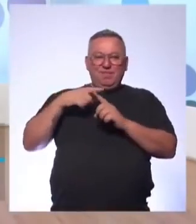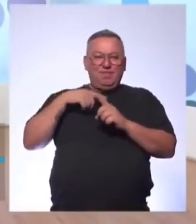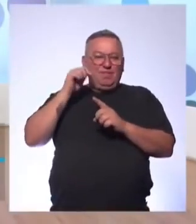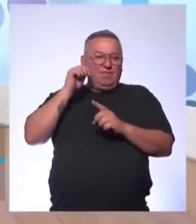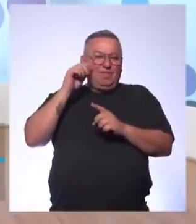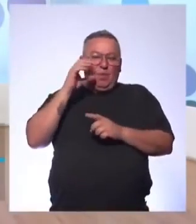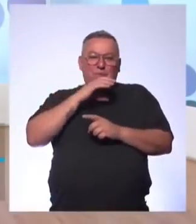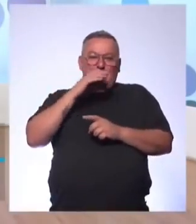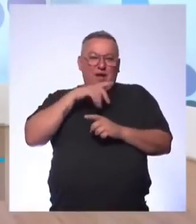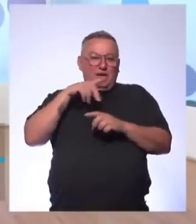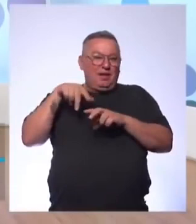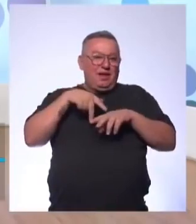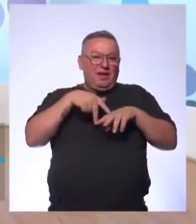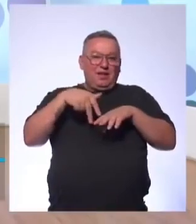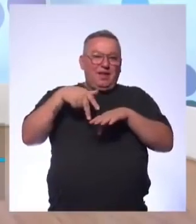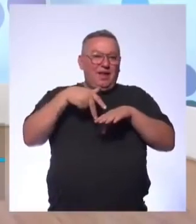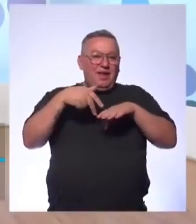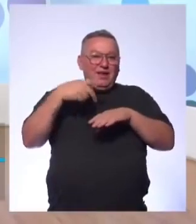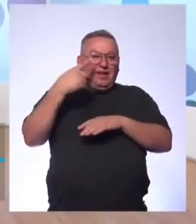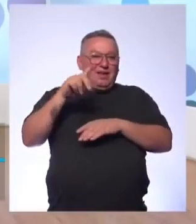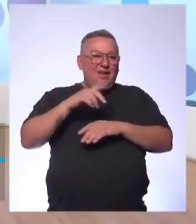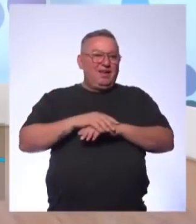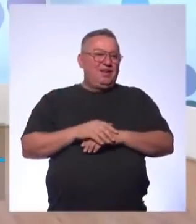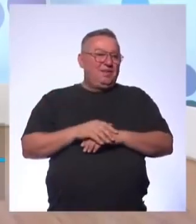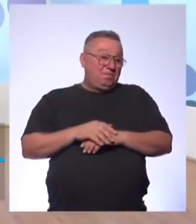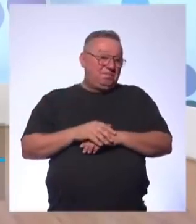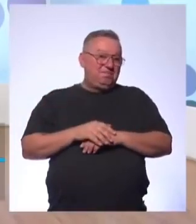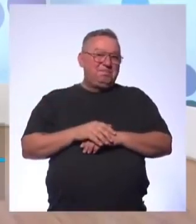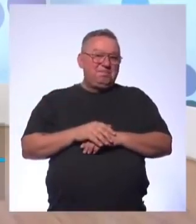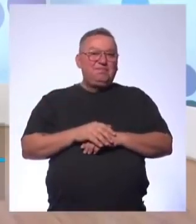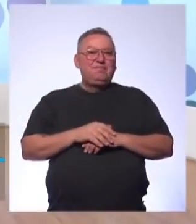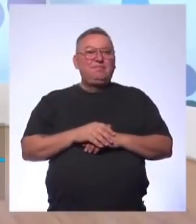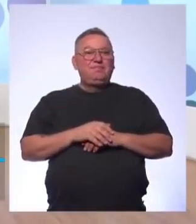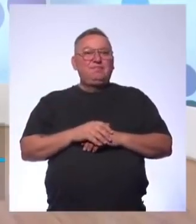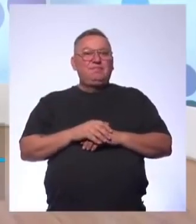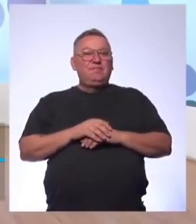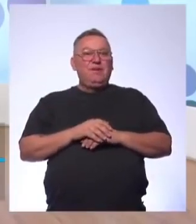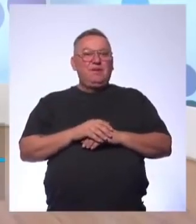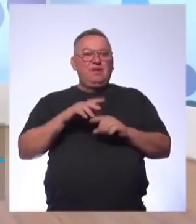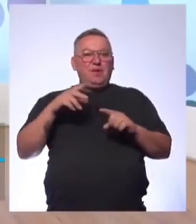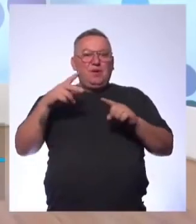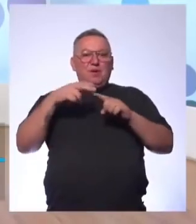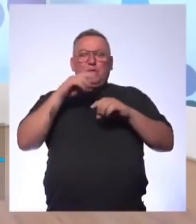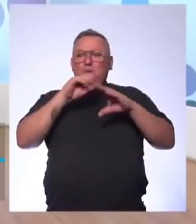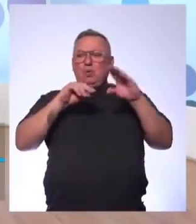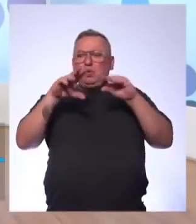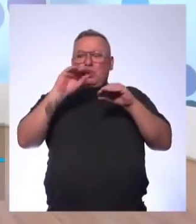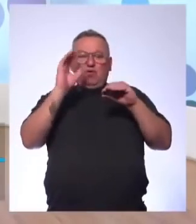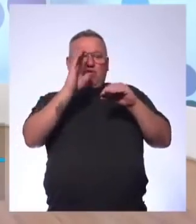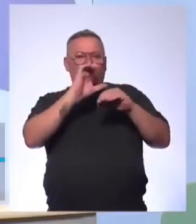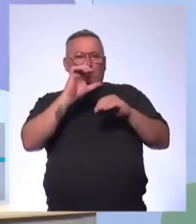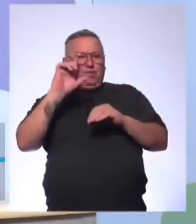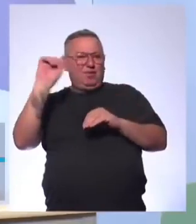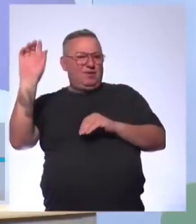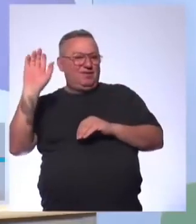pressa, quer andar no skate dele, ride skate. Ah, então, né? Ele deu um corte, se ele tava falando, ele vai lá, tchau. Sorry,